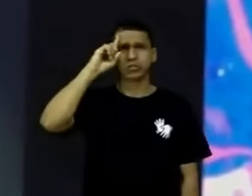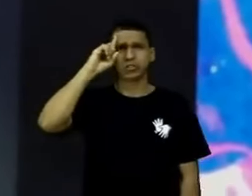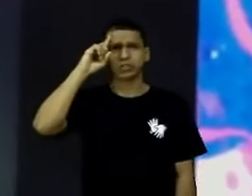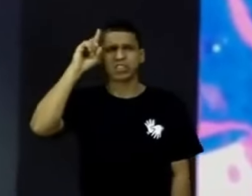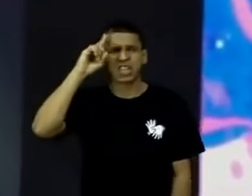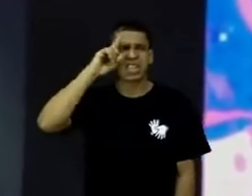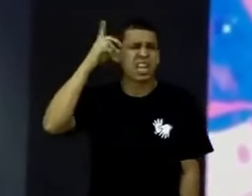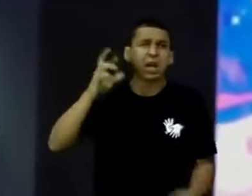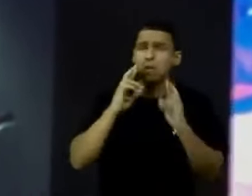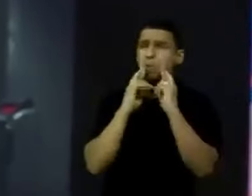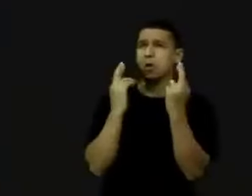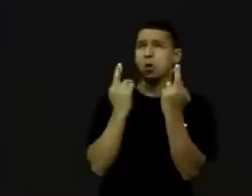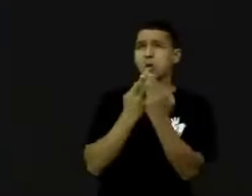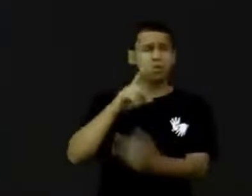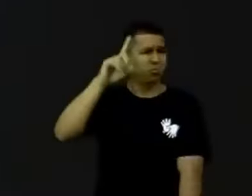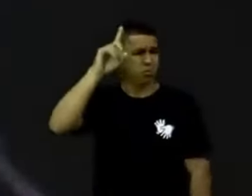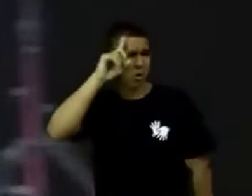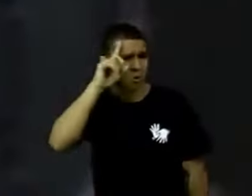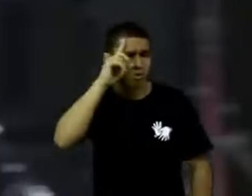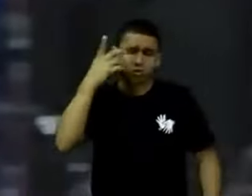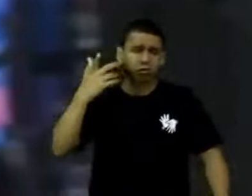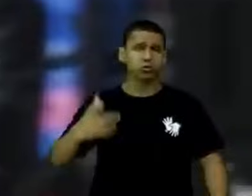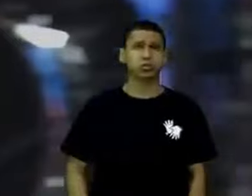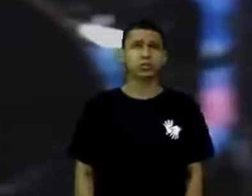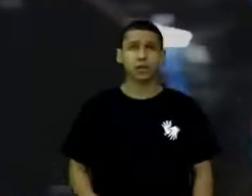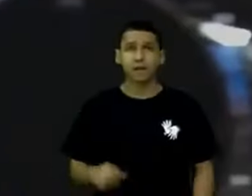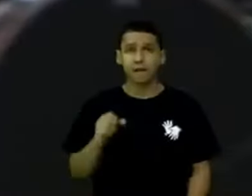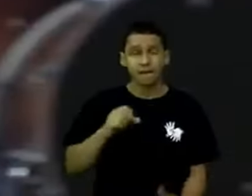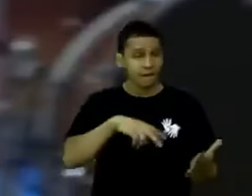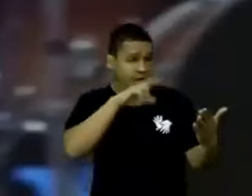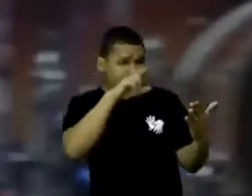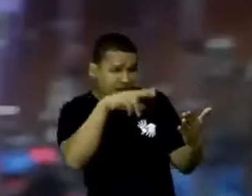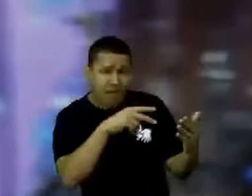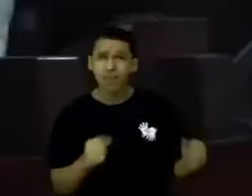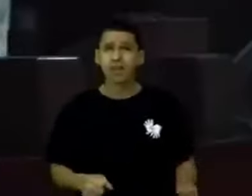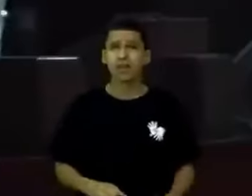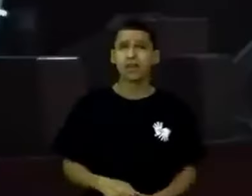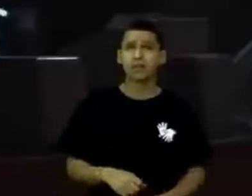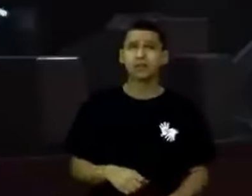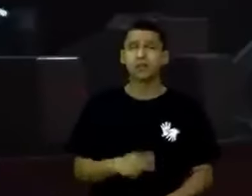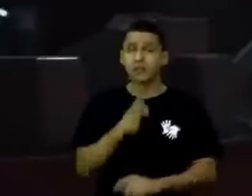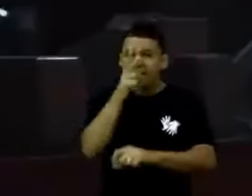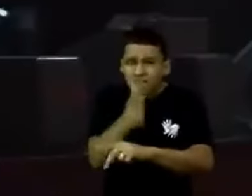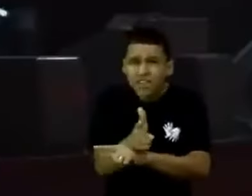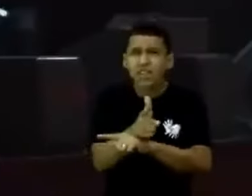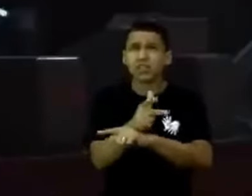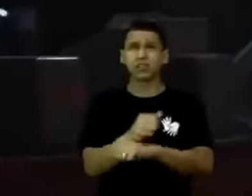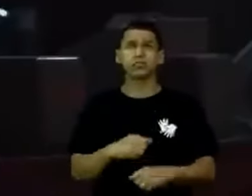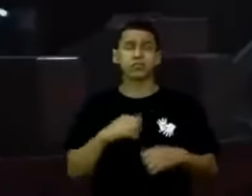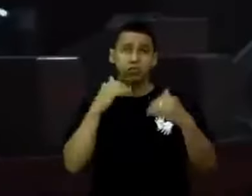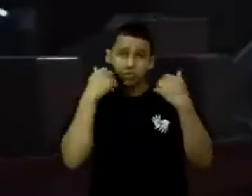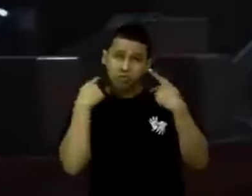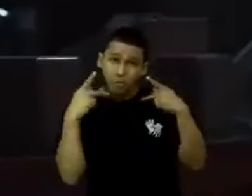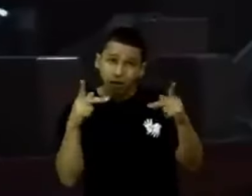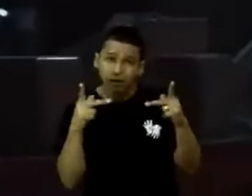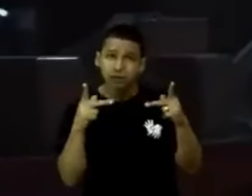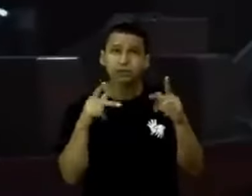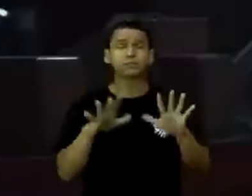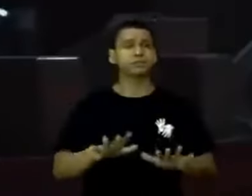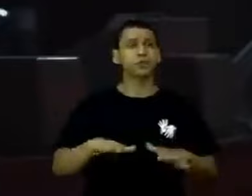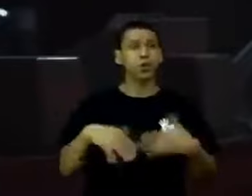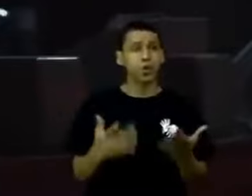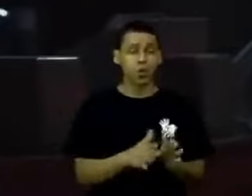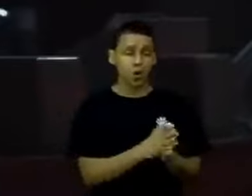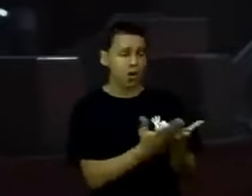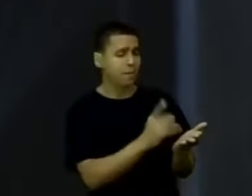frequentando 10 reuniões por dia, assistindo pregação toda hora. Sabe qual é a parte da Bíblia que vai se cumprir na